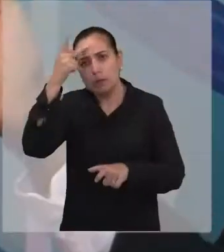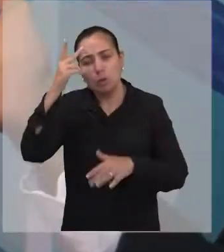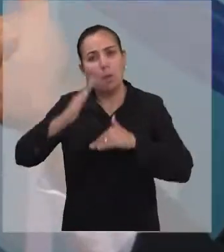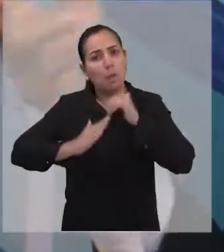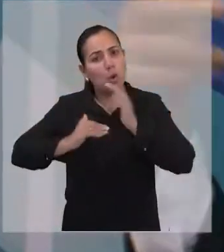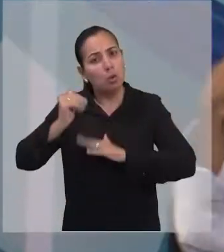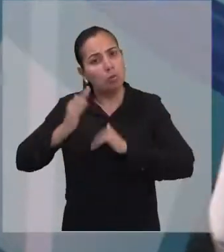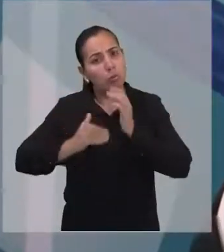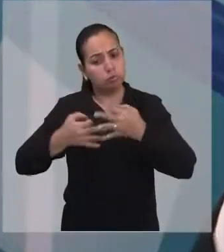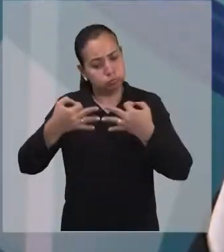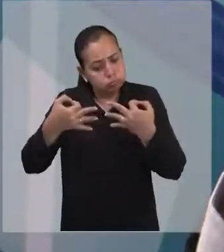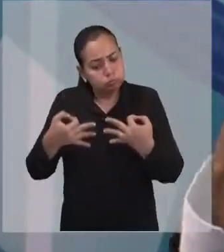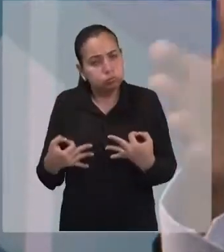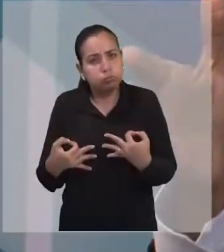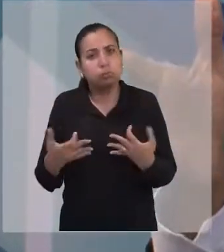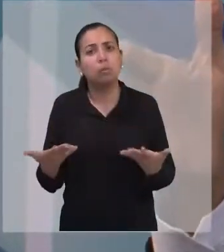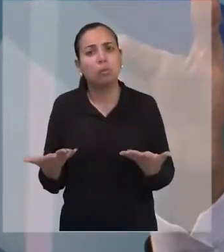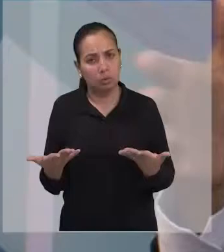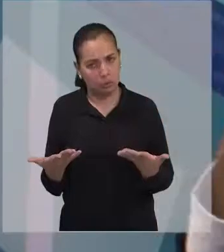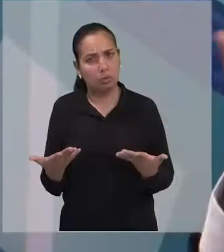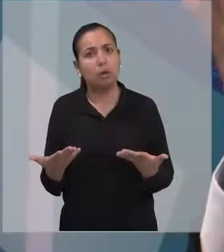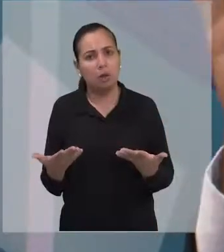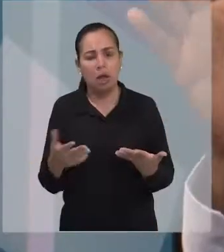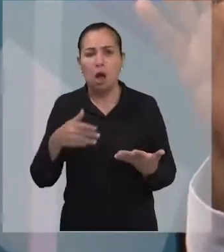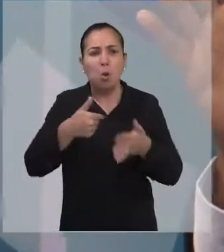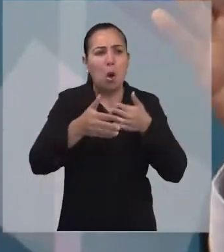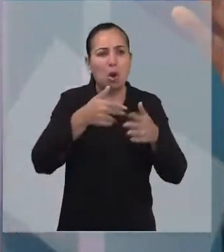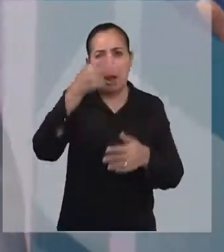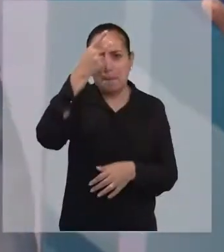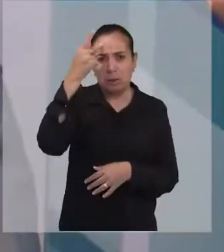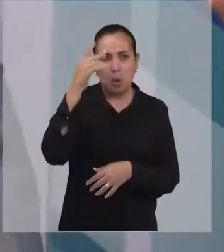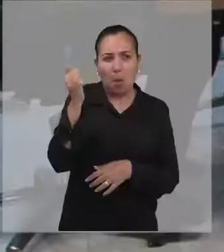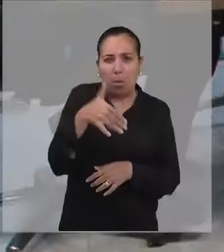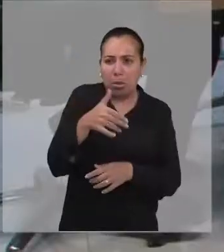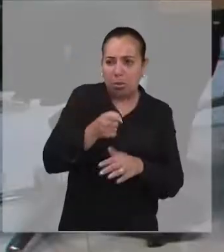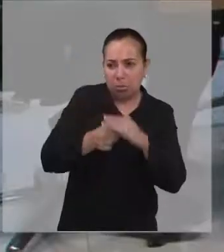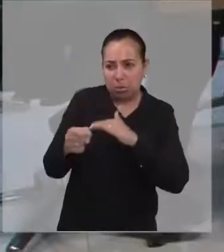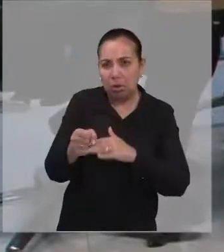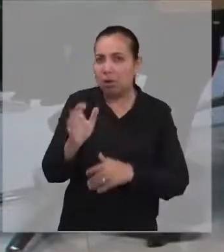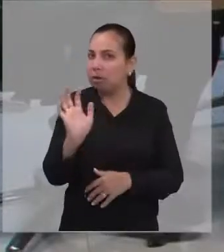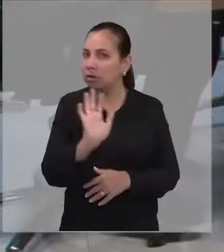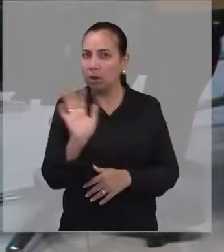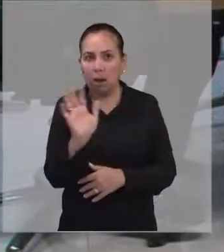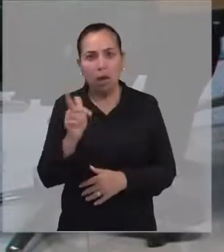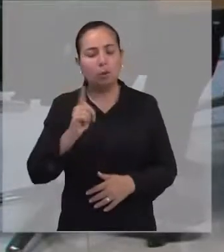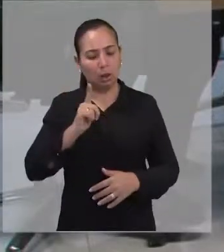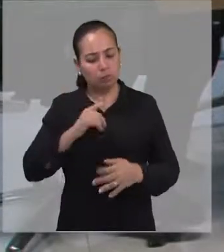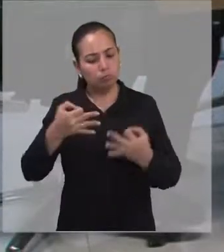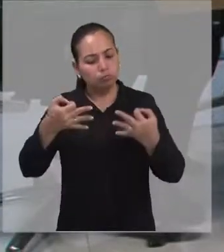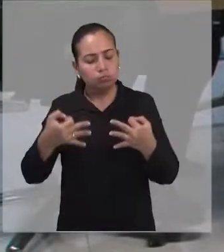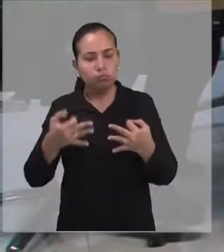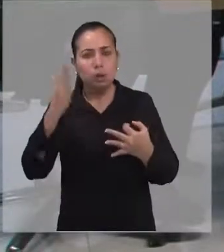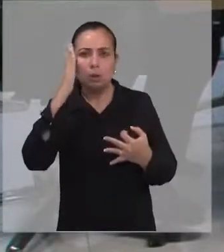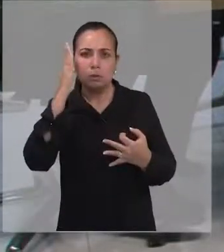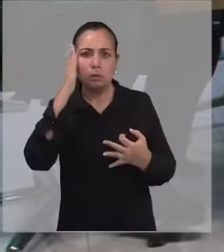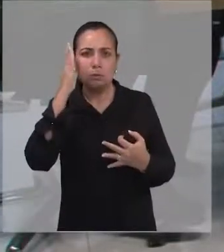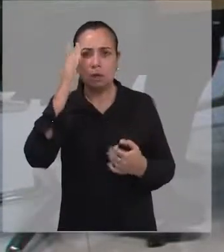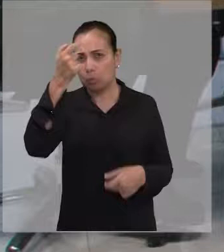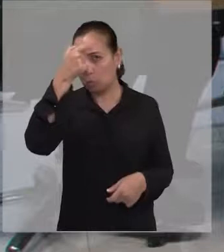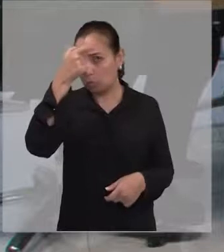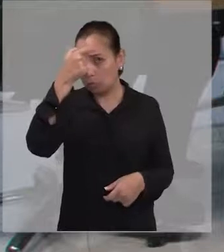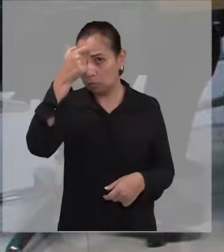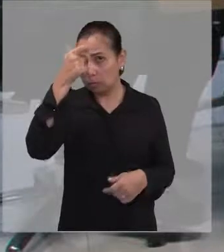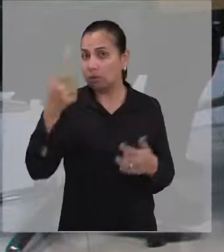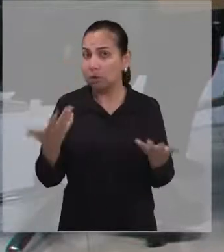Concurso para o Ministério Público Federal é pau de matar doido, não entra mané, né? E são pessoas muito ciosas das suas prerrogativas.